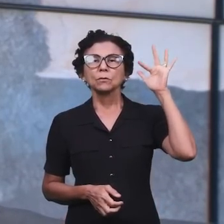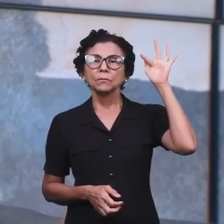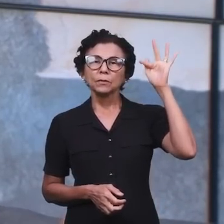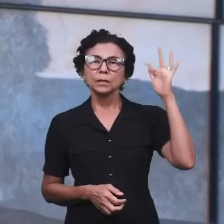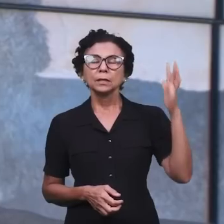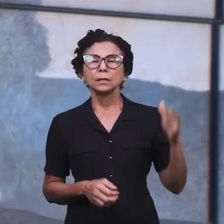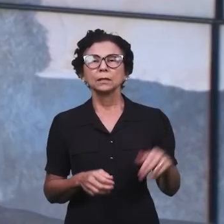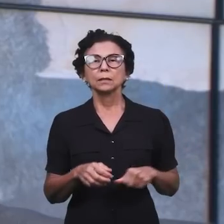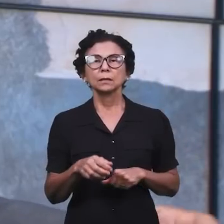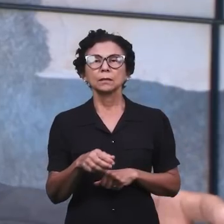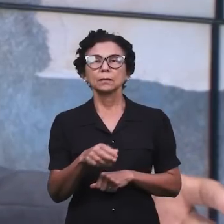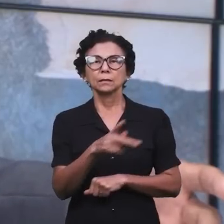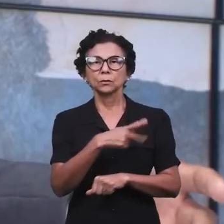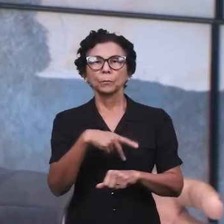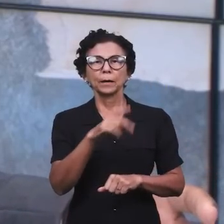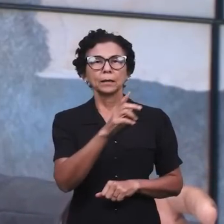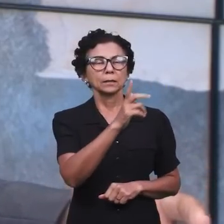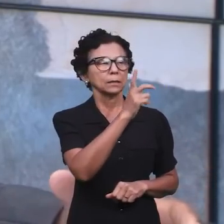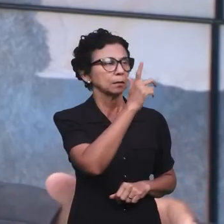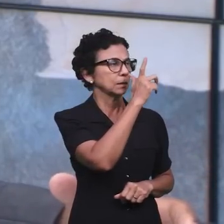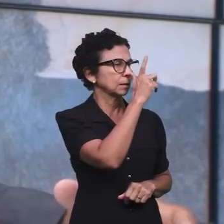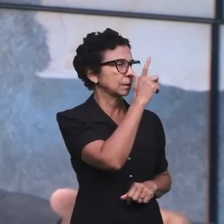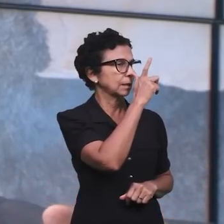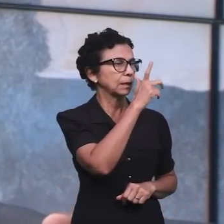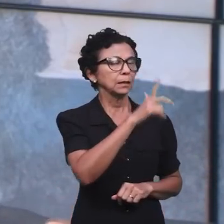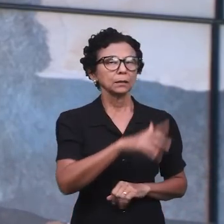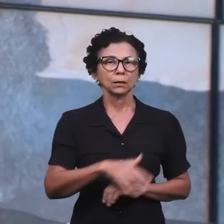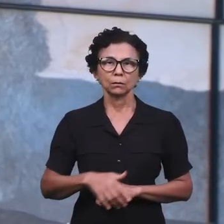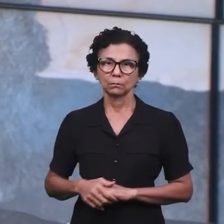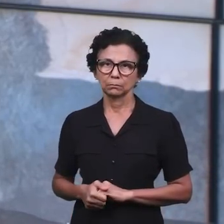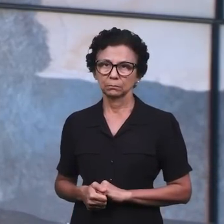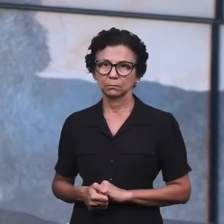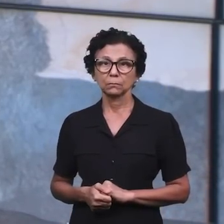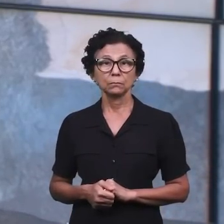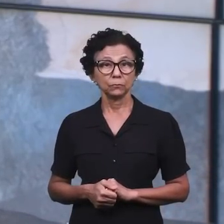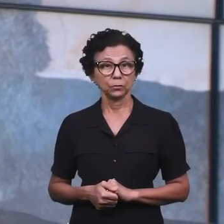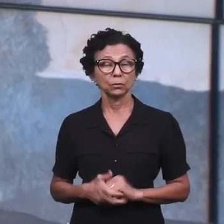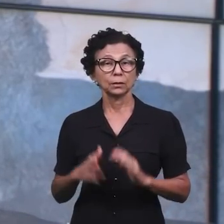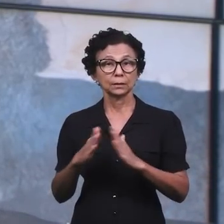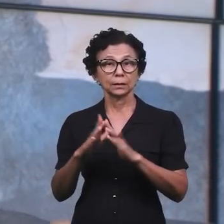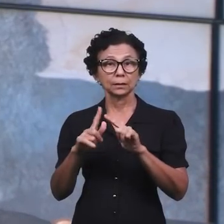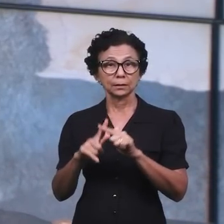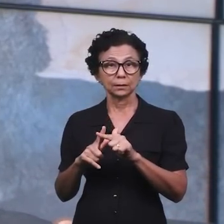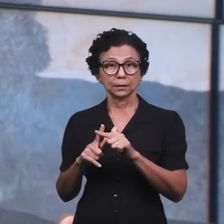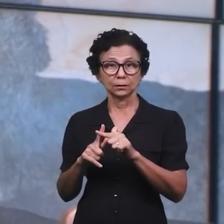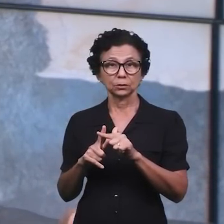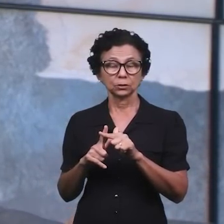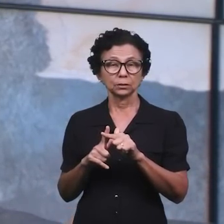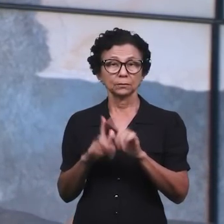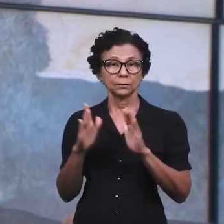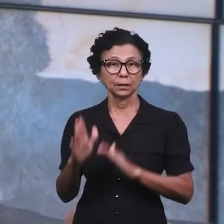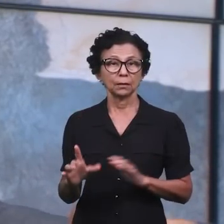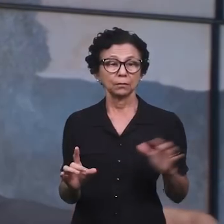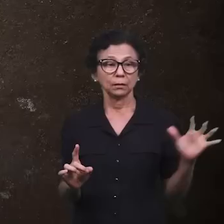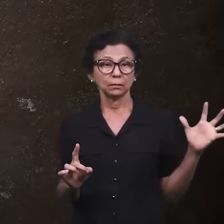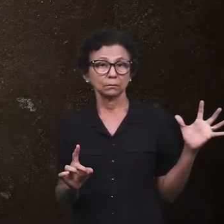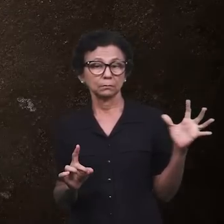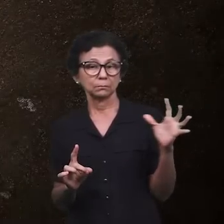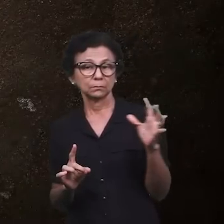por exemplo, ela foi introduzida na doutrina da igreja cristã. Ou seja,